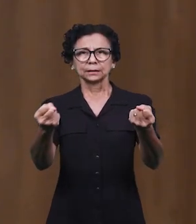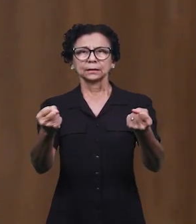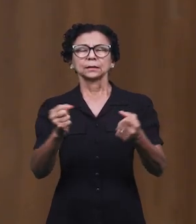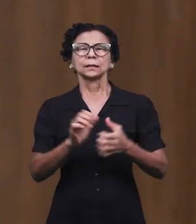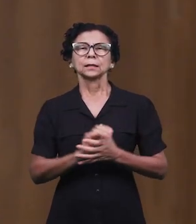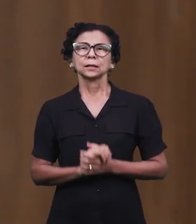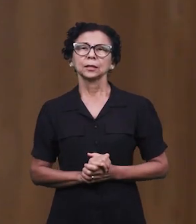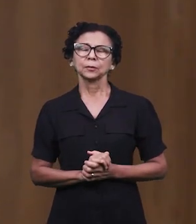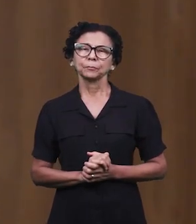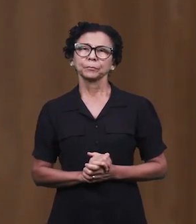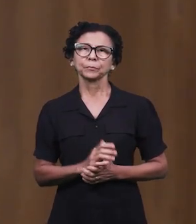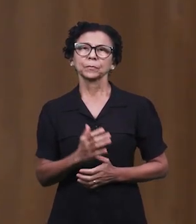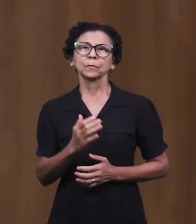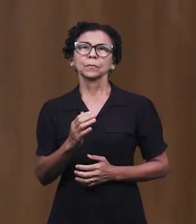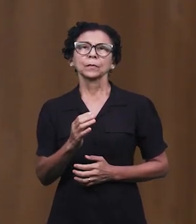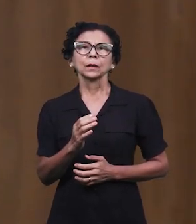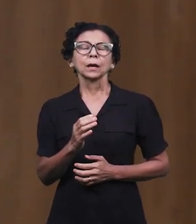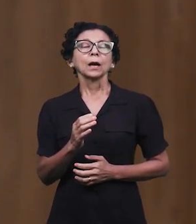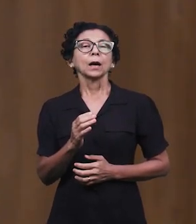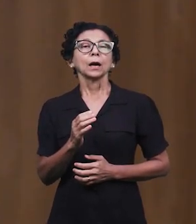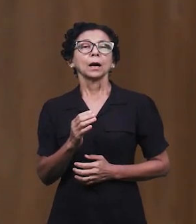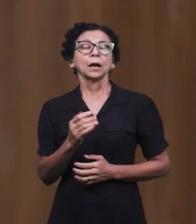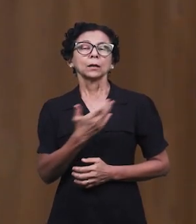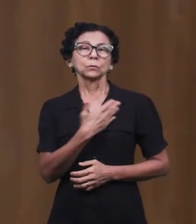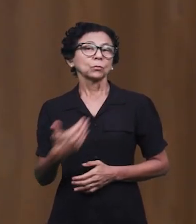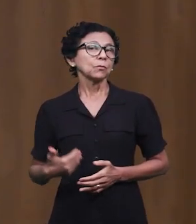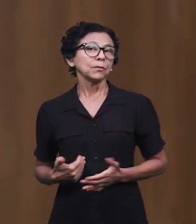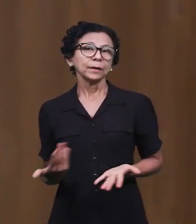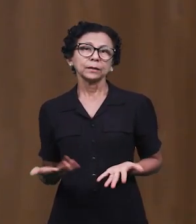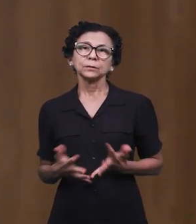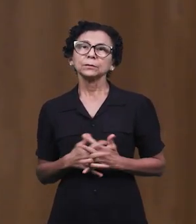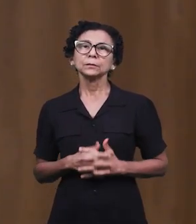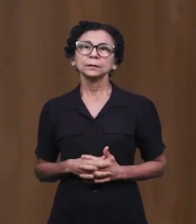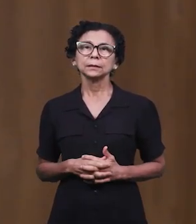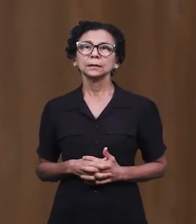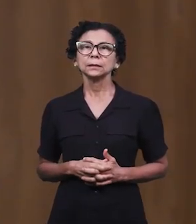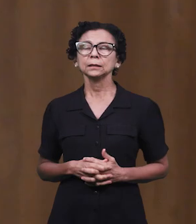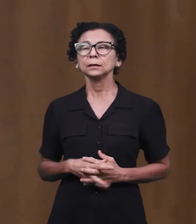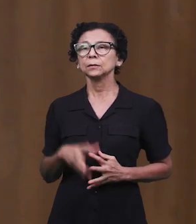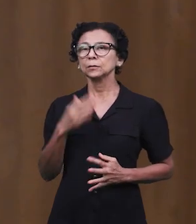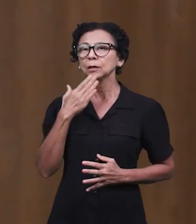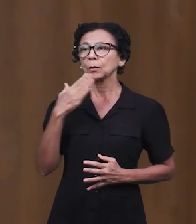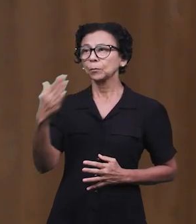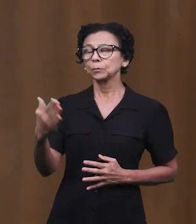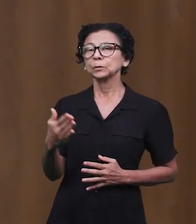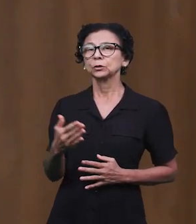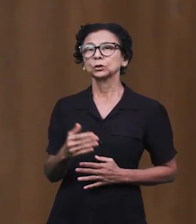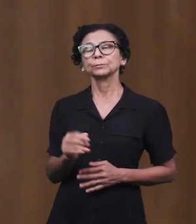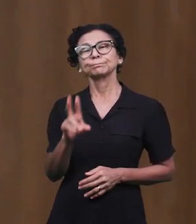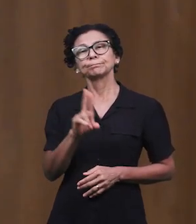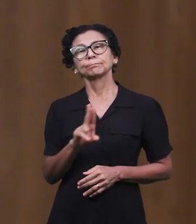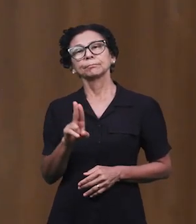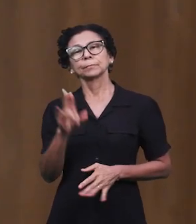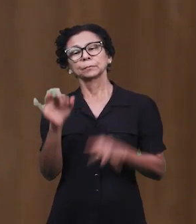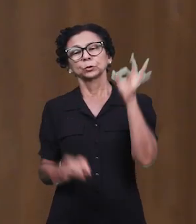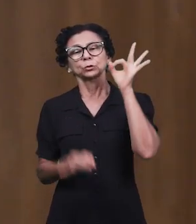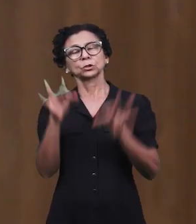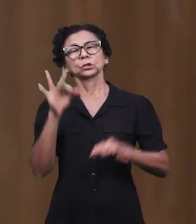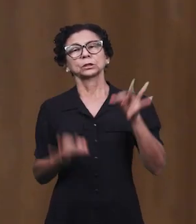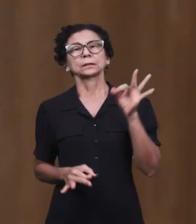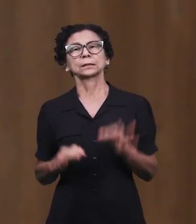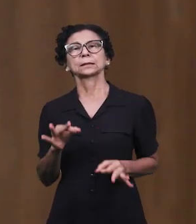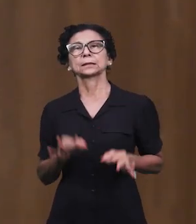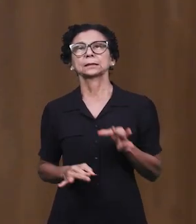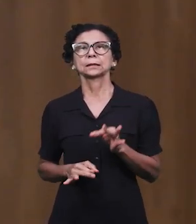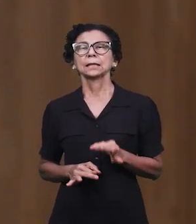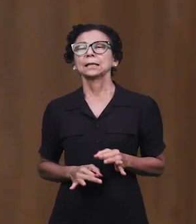e requerer ou procurar um advogado especialista na área previdenciária para requerer judicialmente. E aí sim dá continuidade. Não